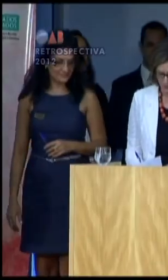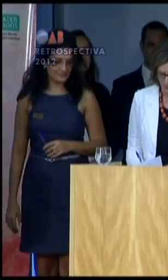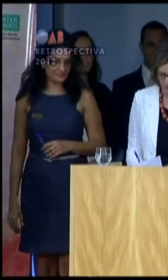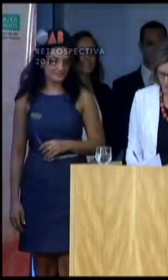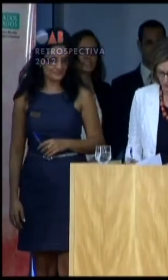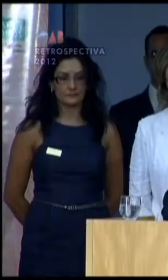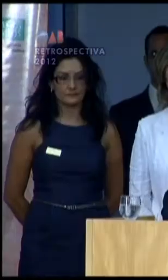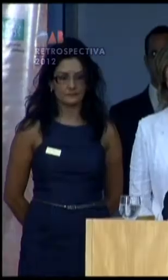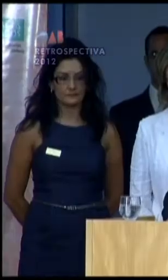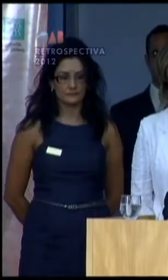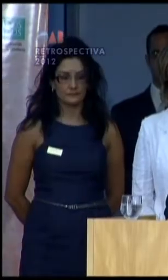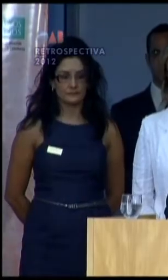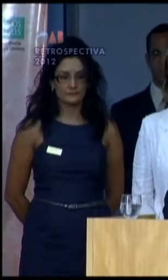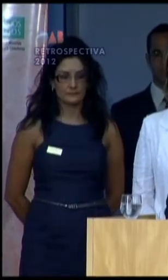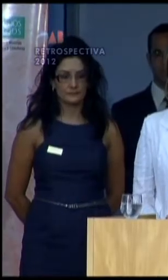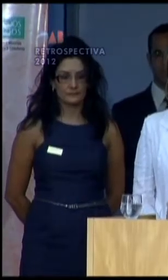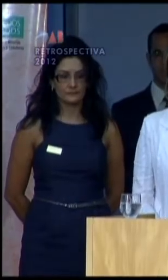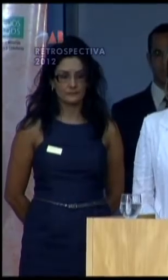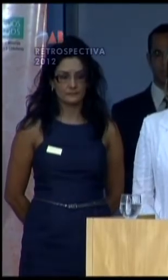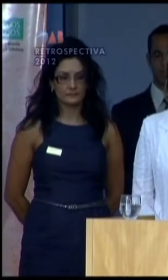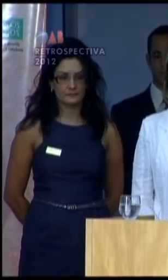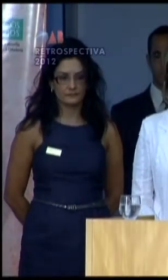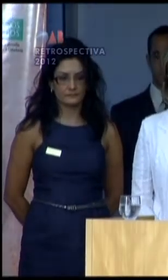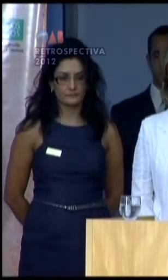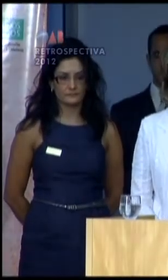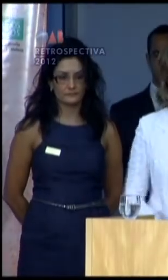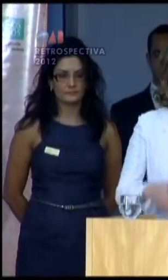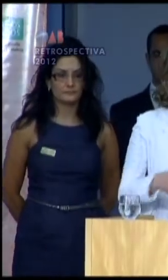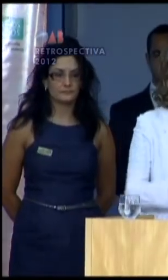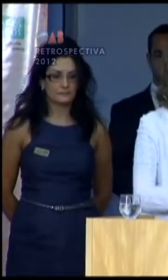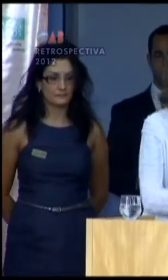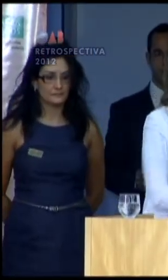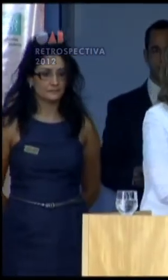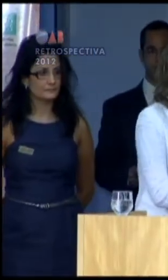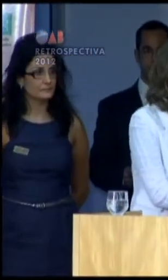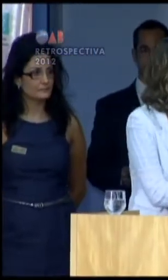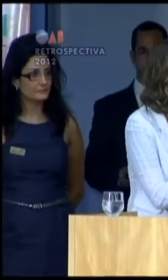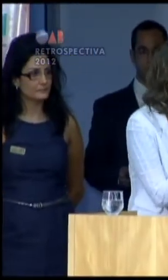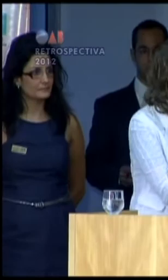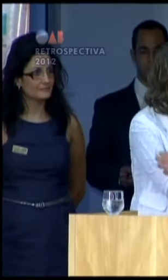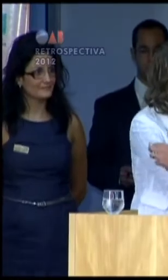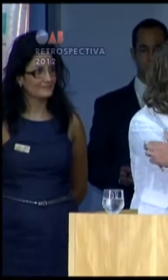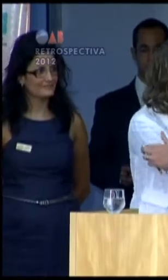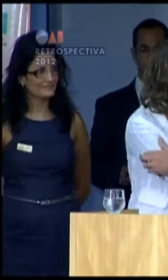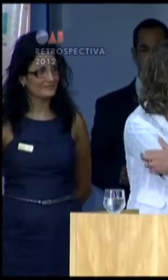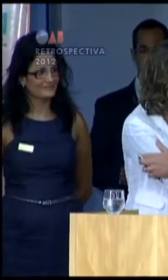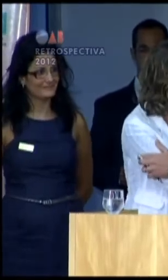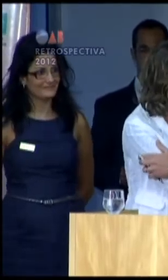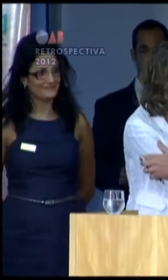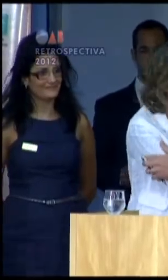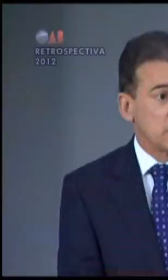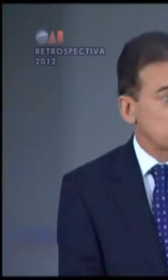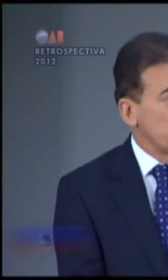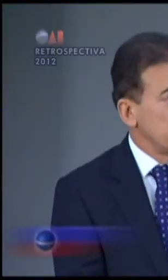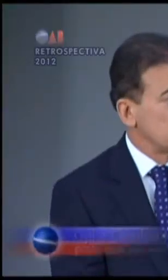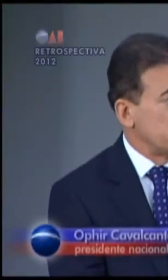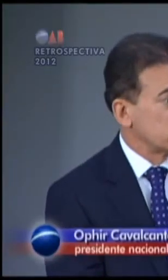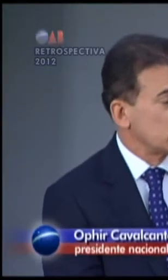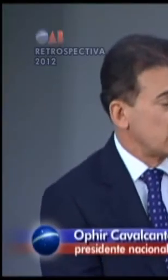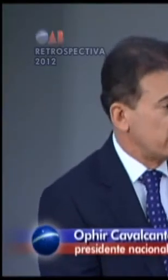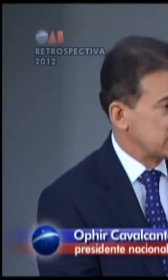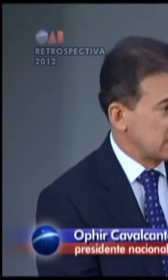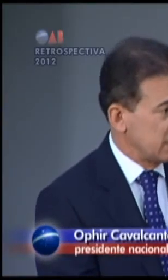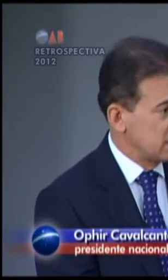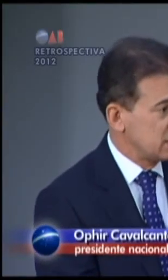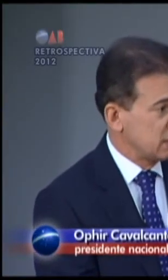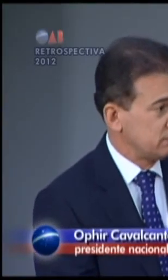do acordo assinado pelo Conselho Federal da OAB e pela Secretaria de Direitos Humanos da Presidência da República. Somente uma